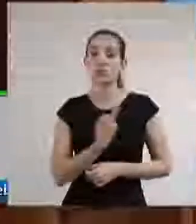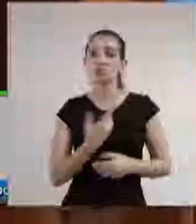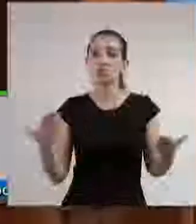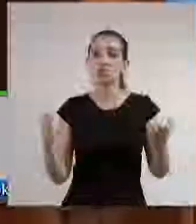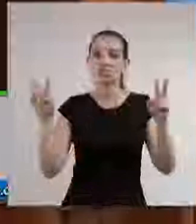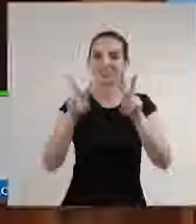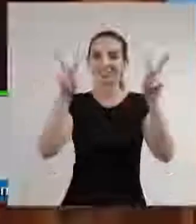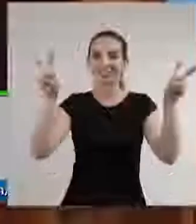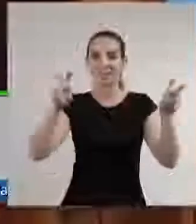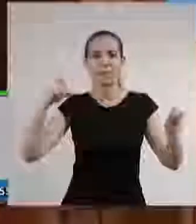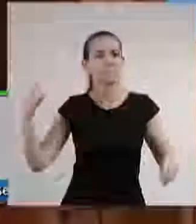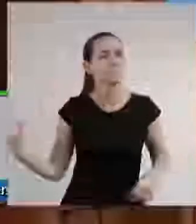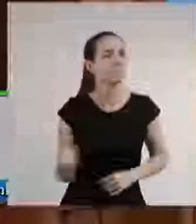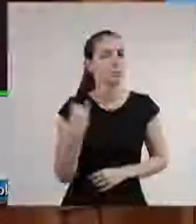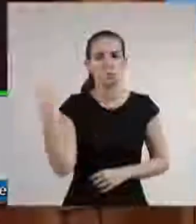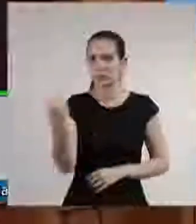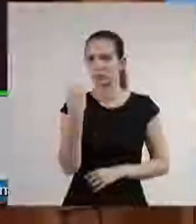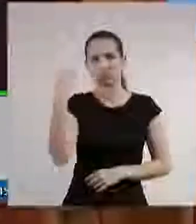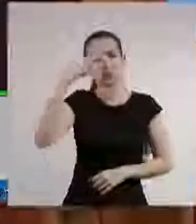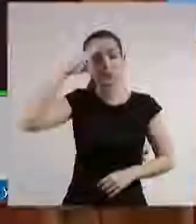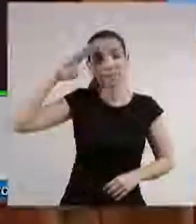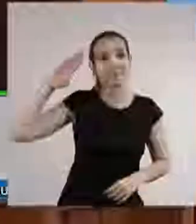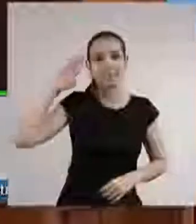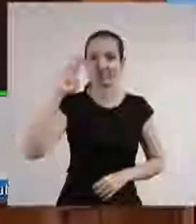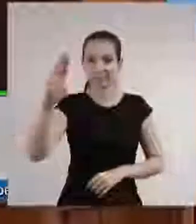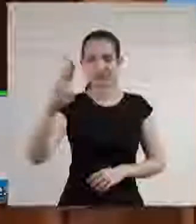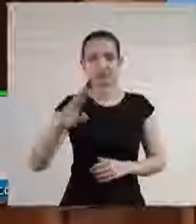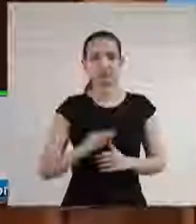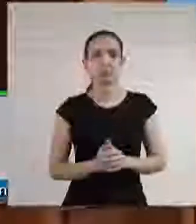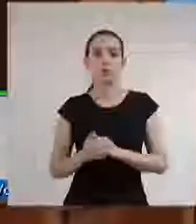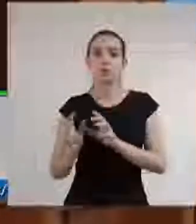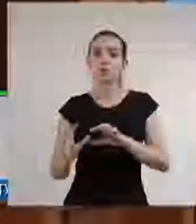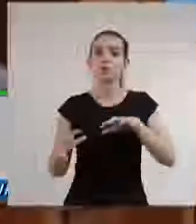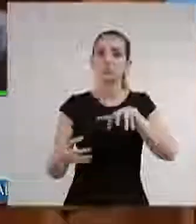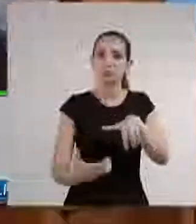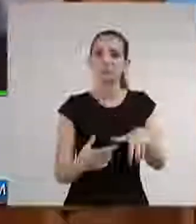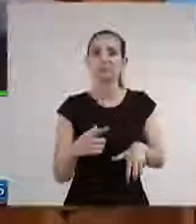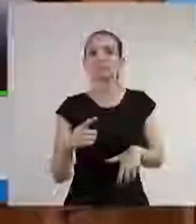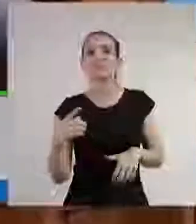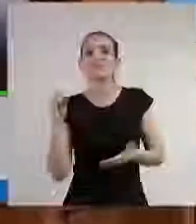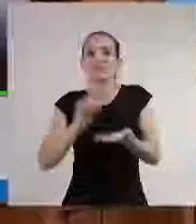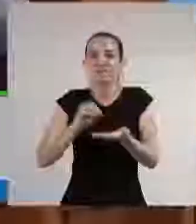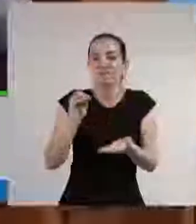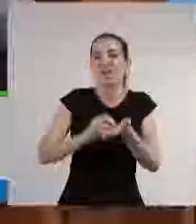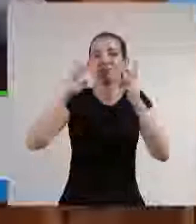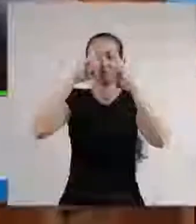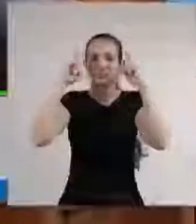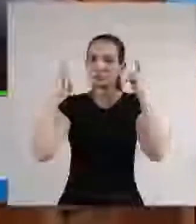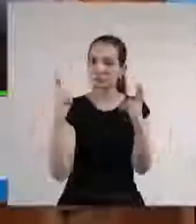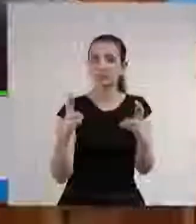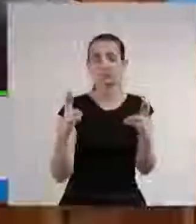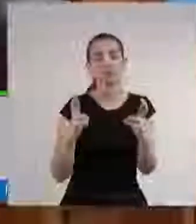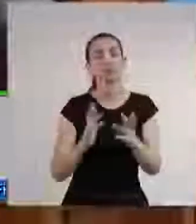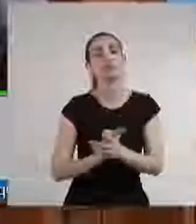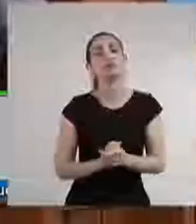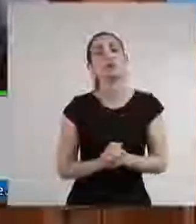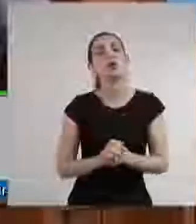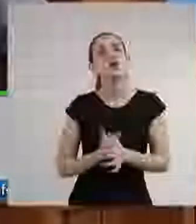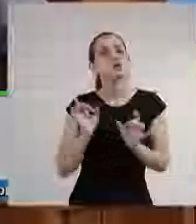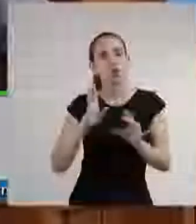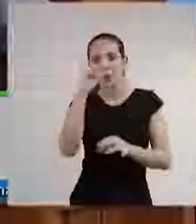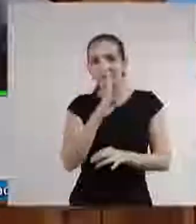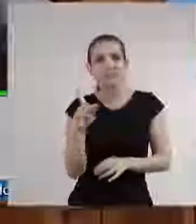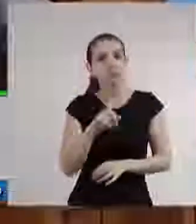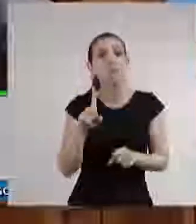importante, principalmente nesse mundo de intolerância que vive não só o Brasil,